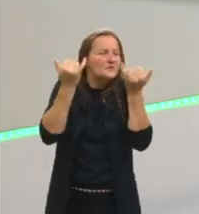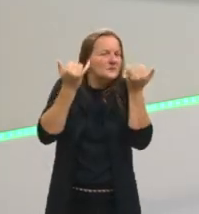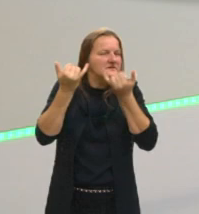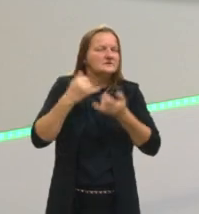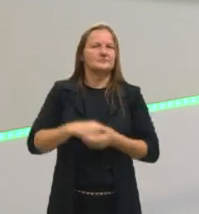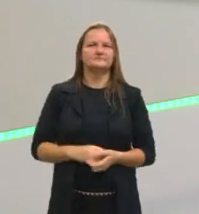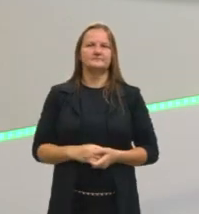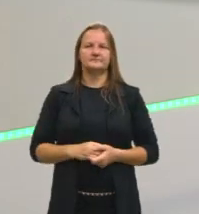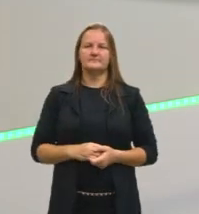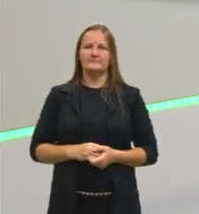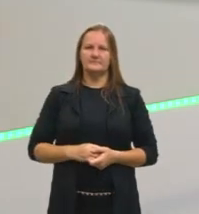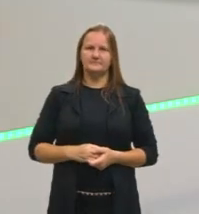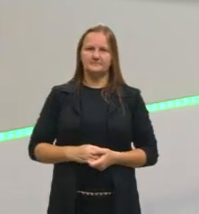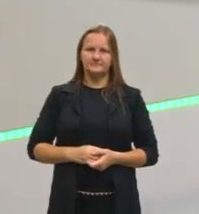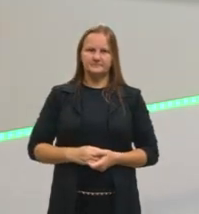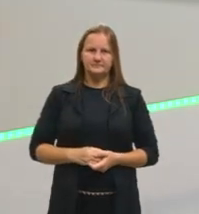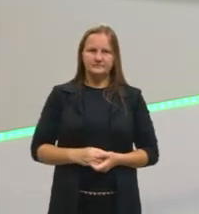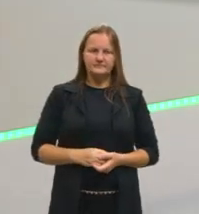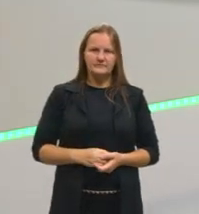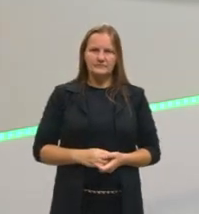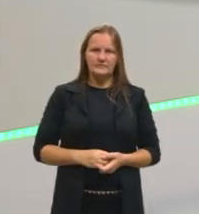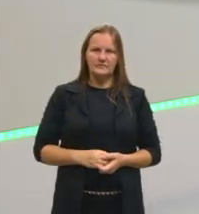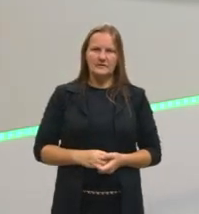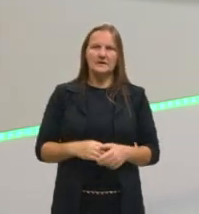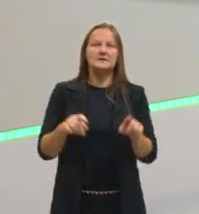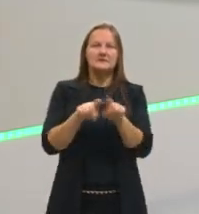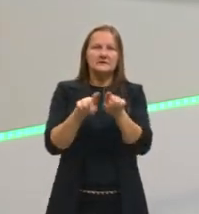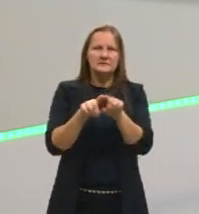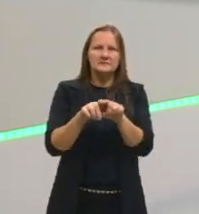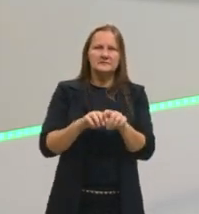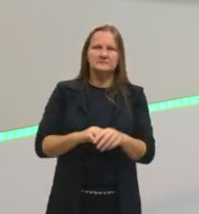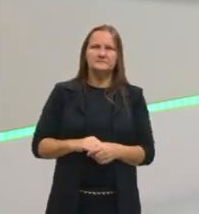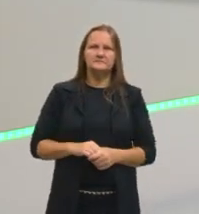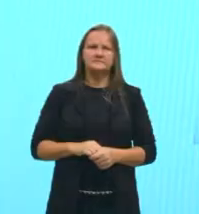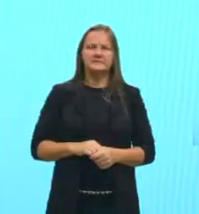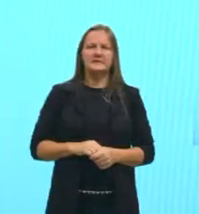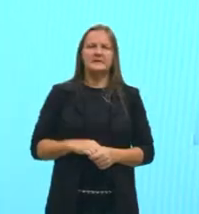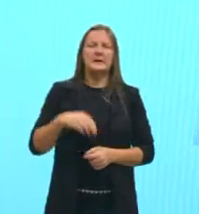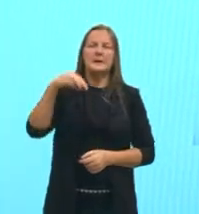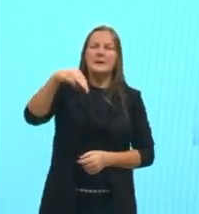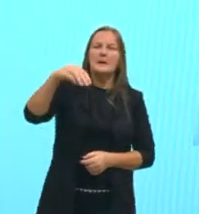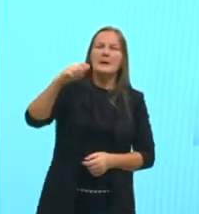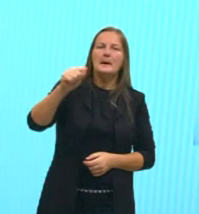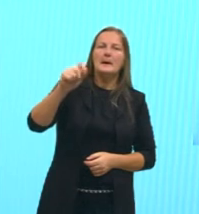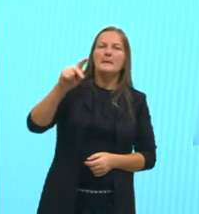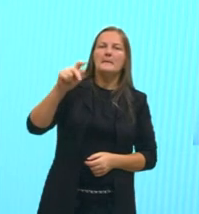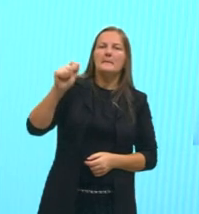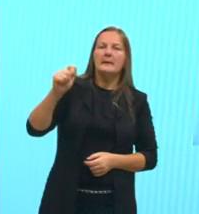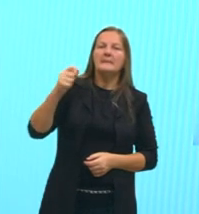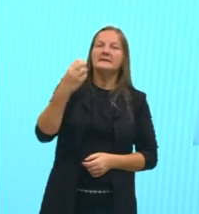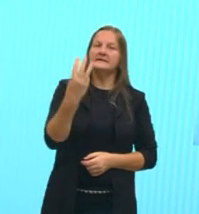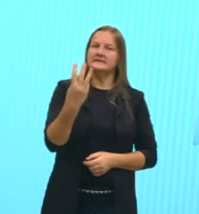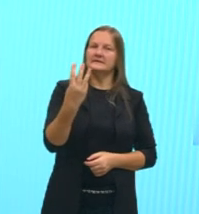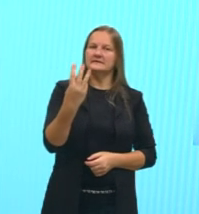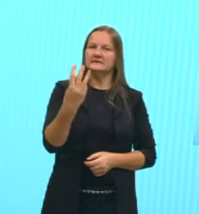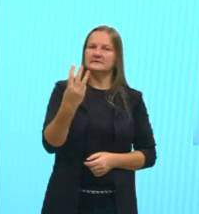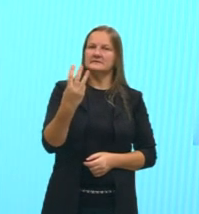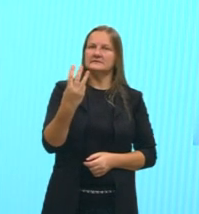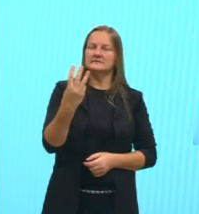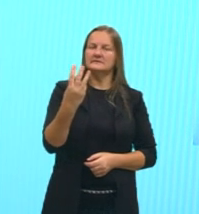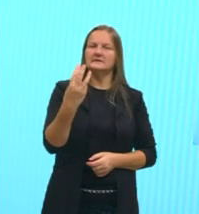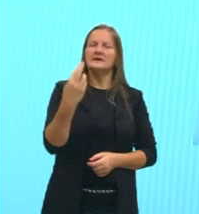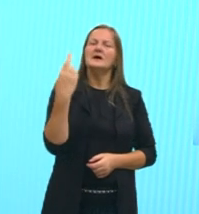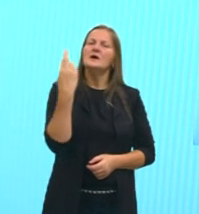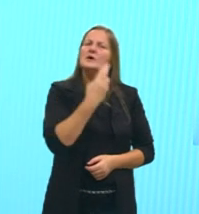vamos dar então um pouquinho a só voltando aqui um pouquinho esse mapa 13 ó a união das repúblicas